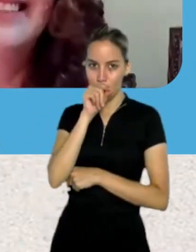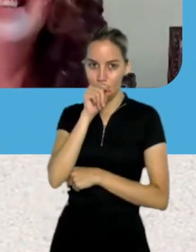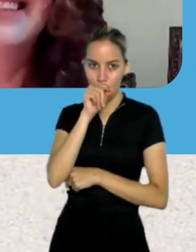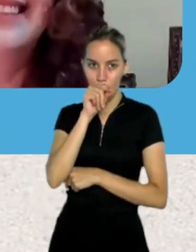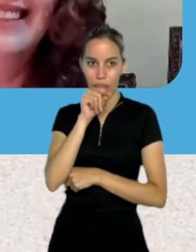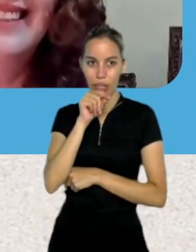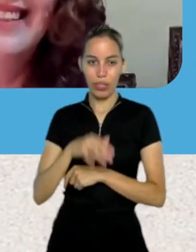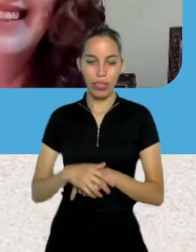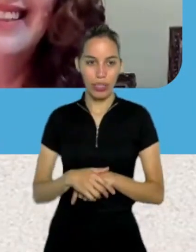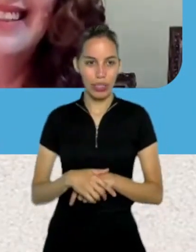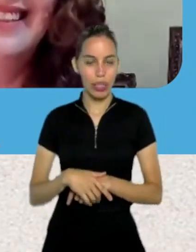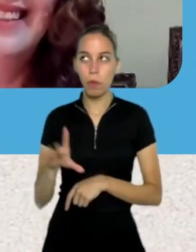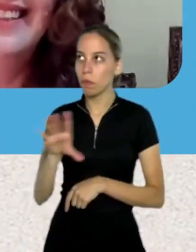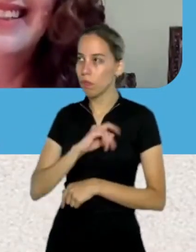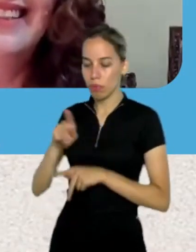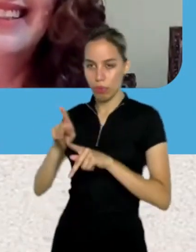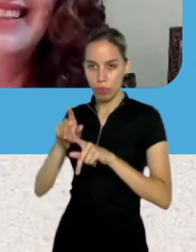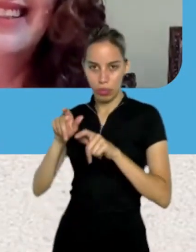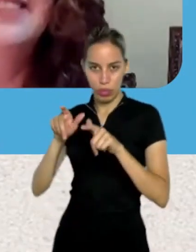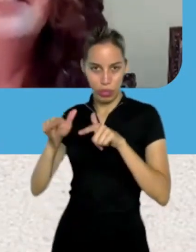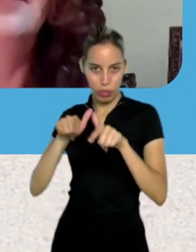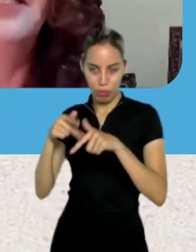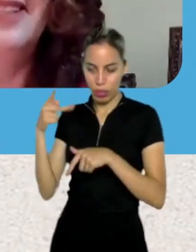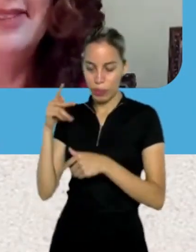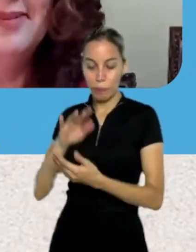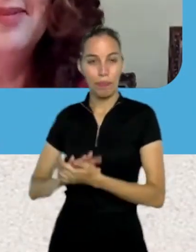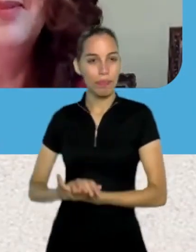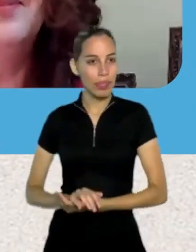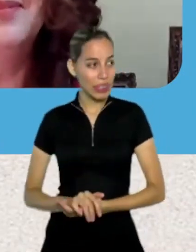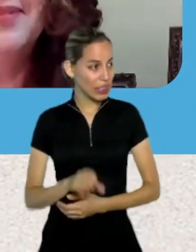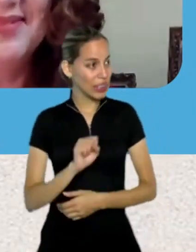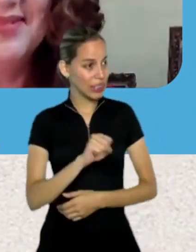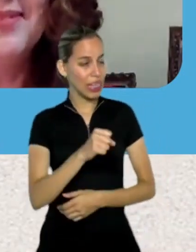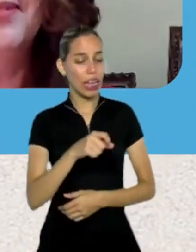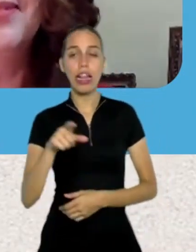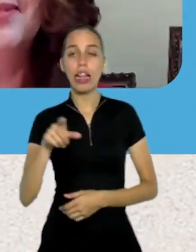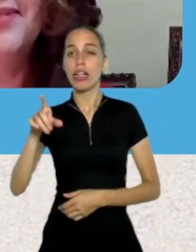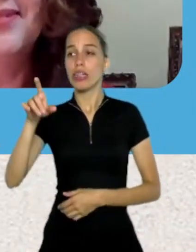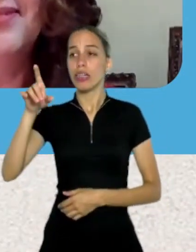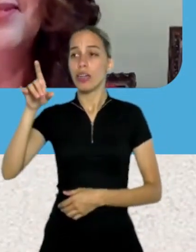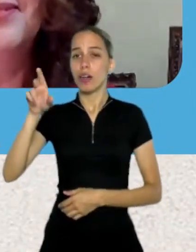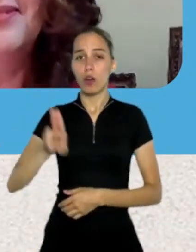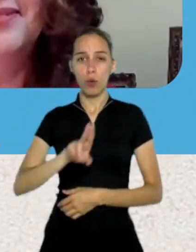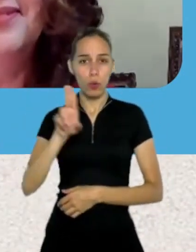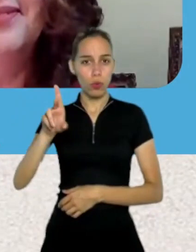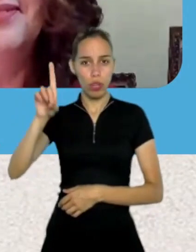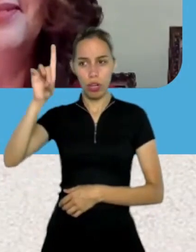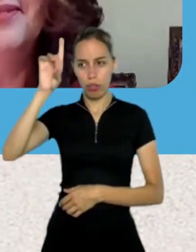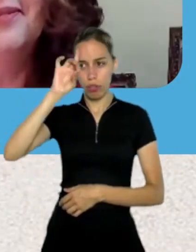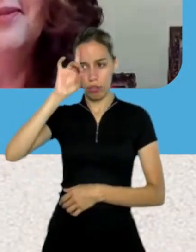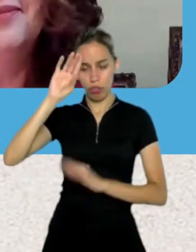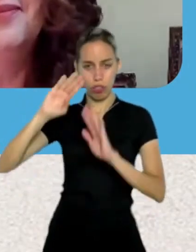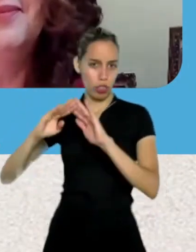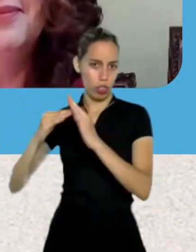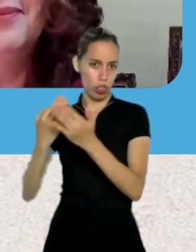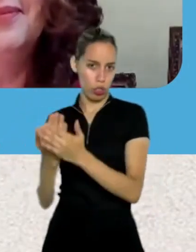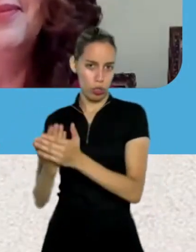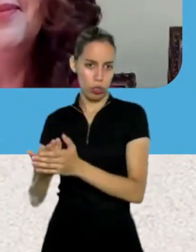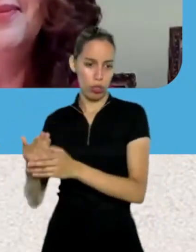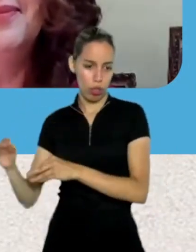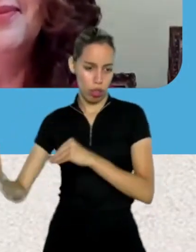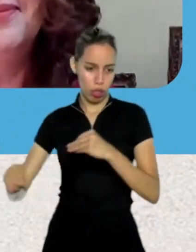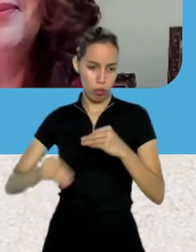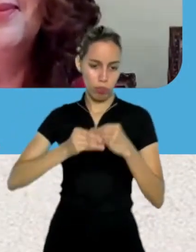exatamente esse dia a dia, né, na Sim, educação para trazer ali a literatura em forma